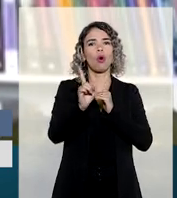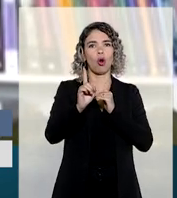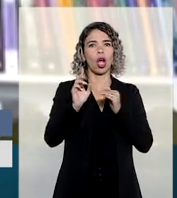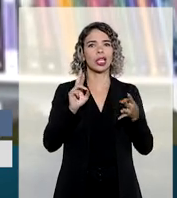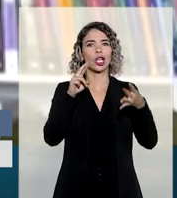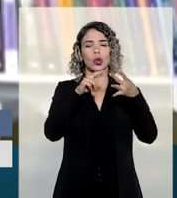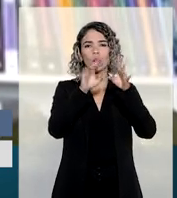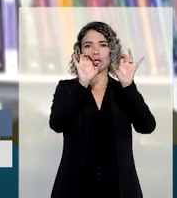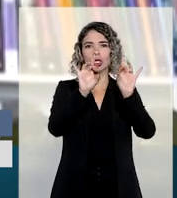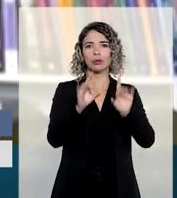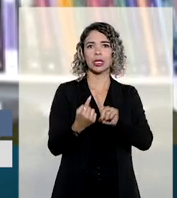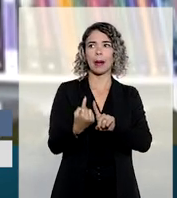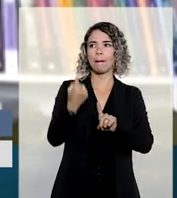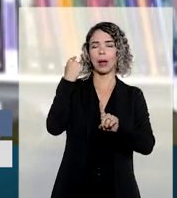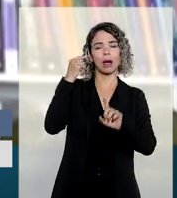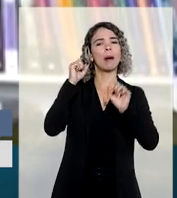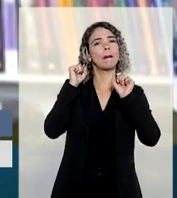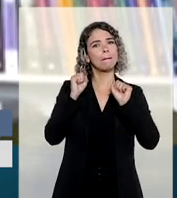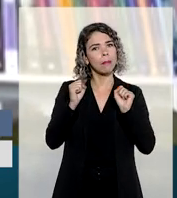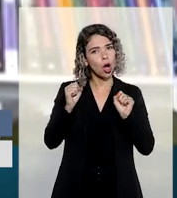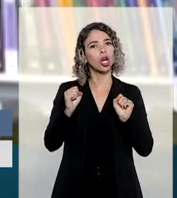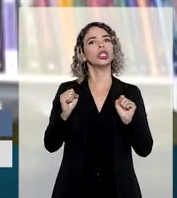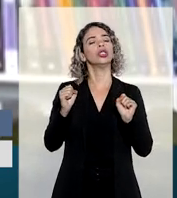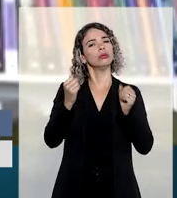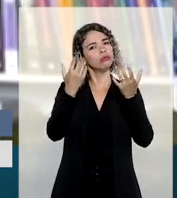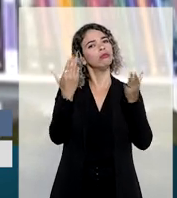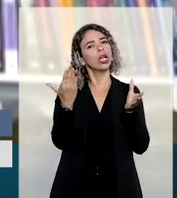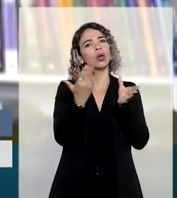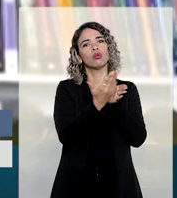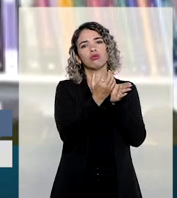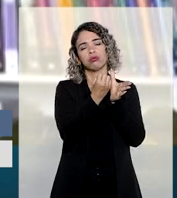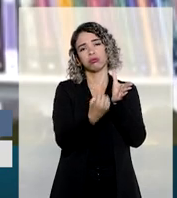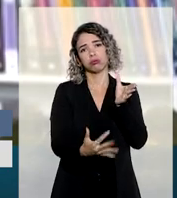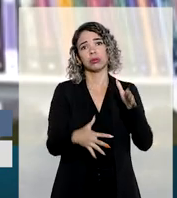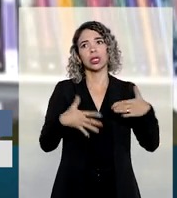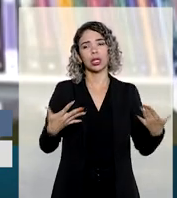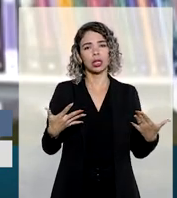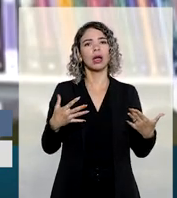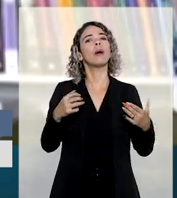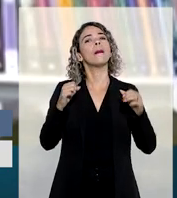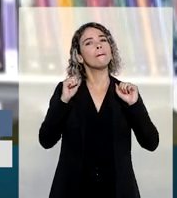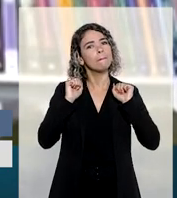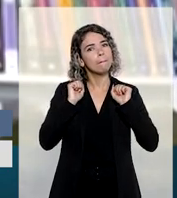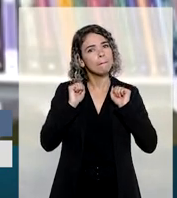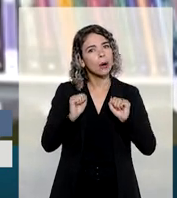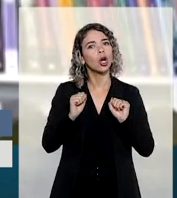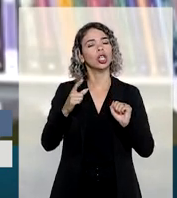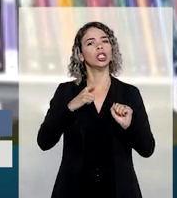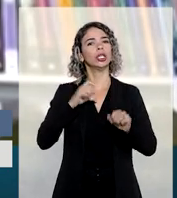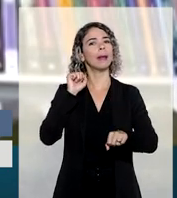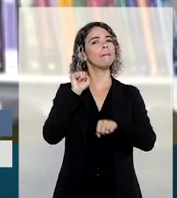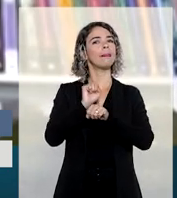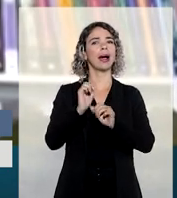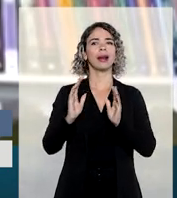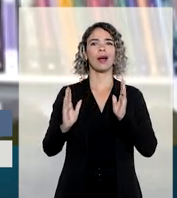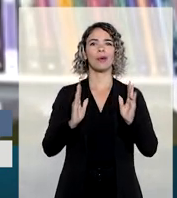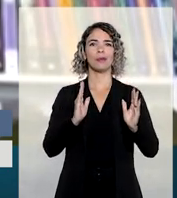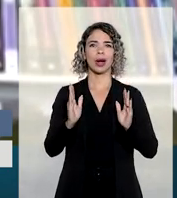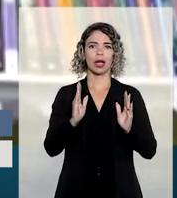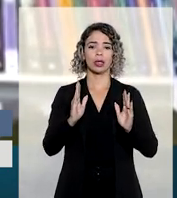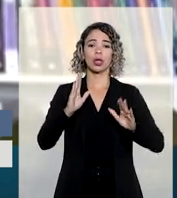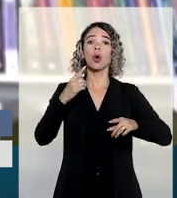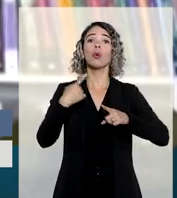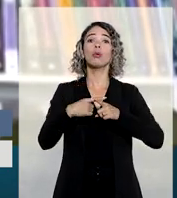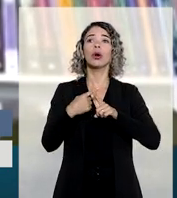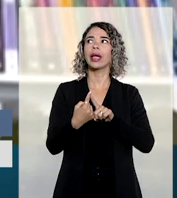esses embargos e rejeitados, eles não podem deixar de ter o efeito interruptivo, porque justamente pode ser que